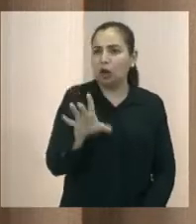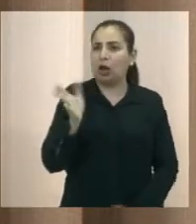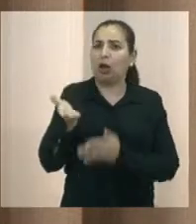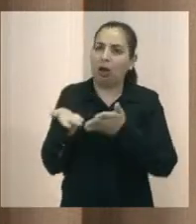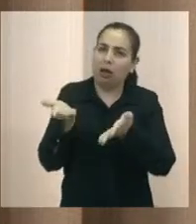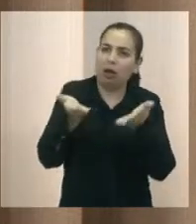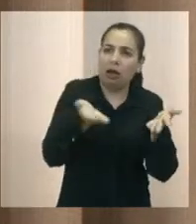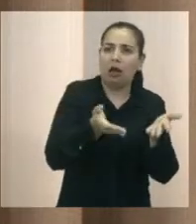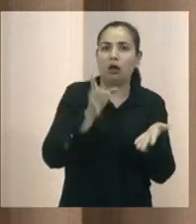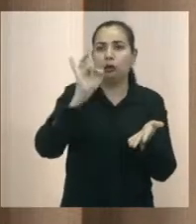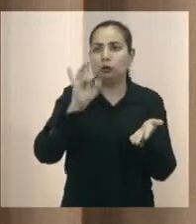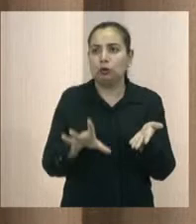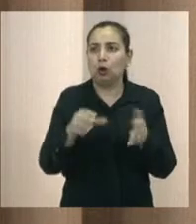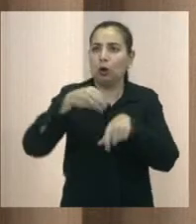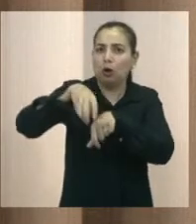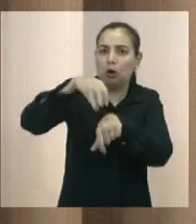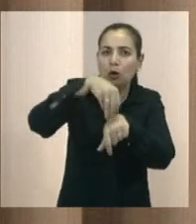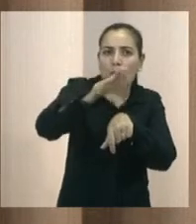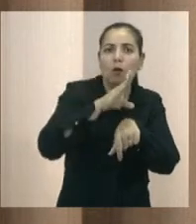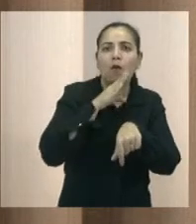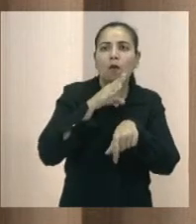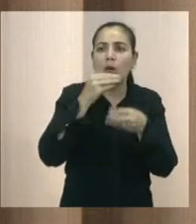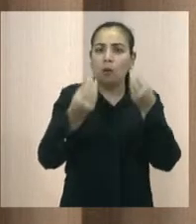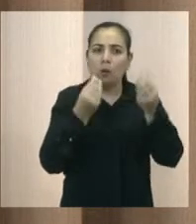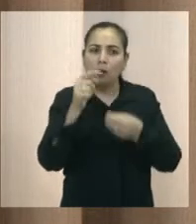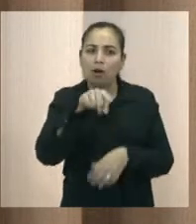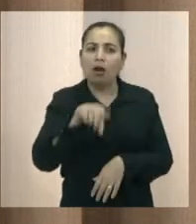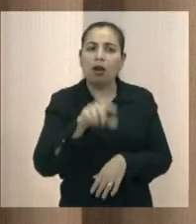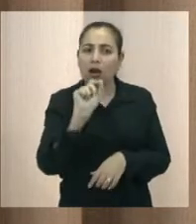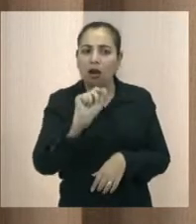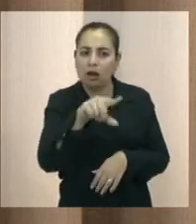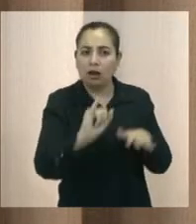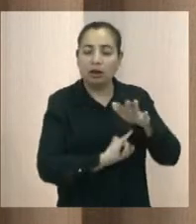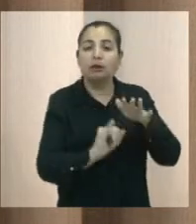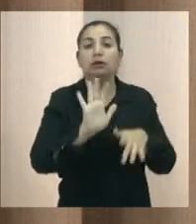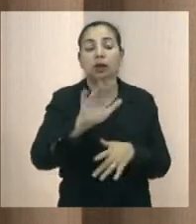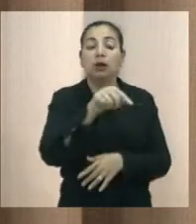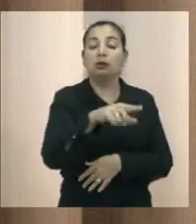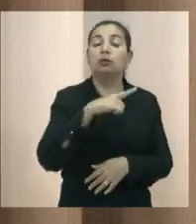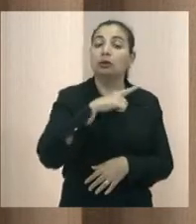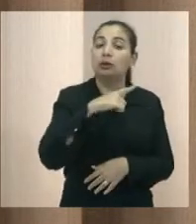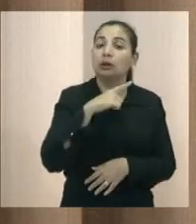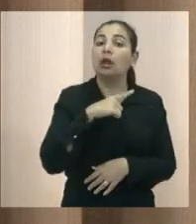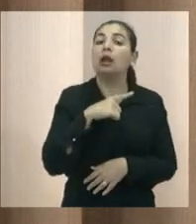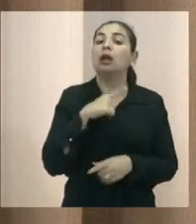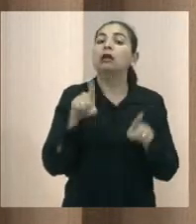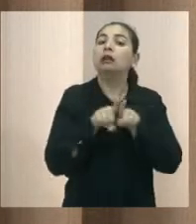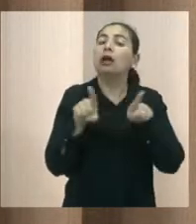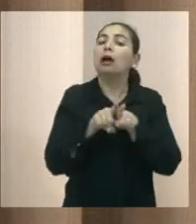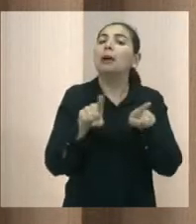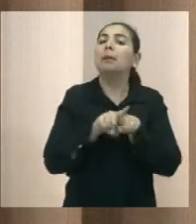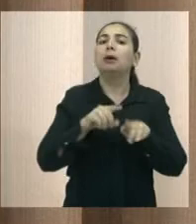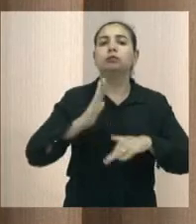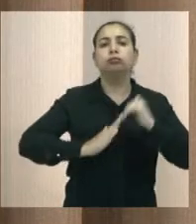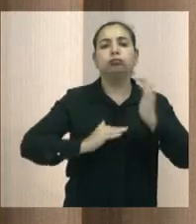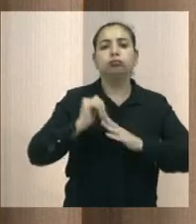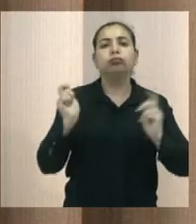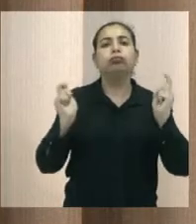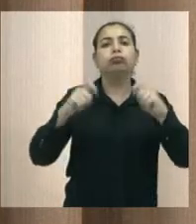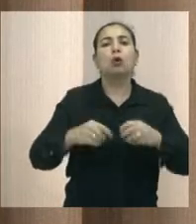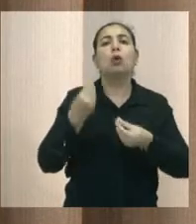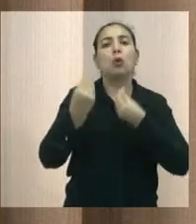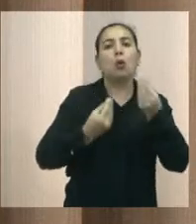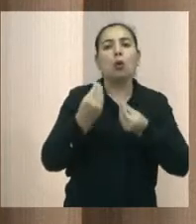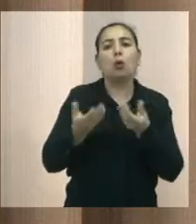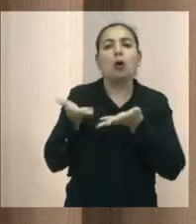e conhecimento da população, mas a Defensoria também presta um relevante papel de qualificação desses atendimentos que eles